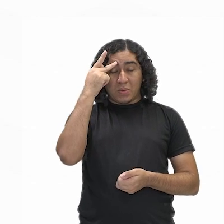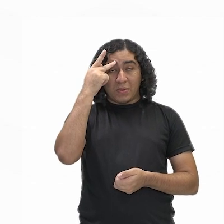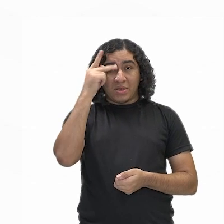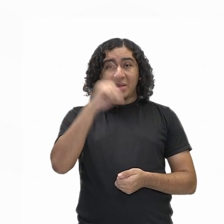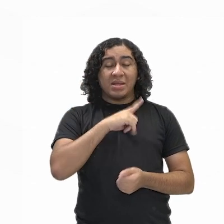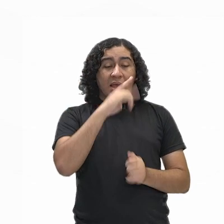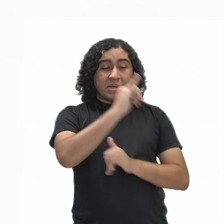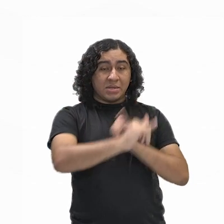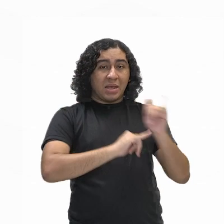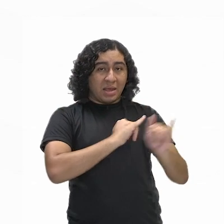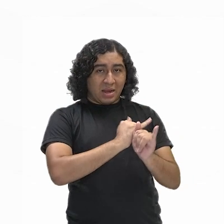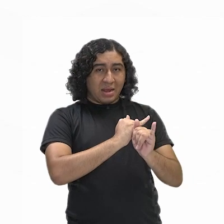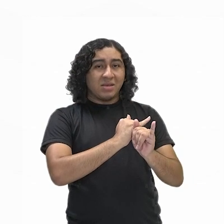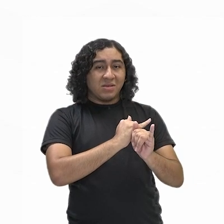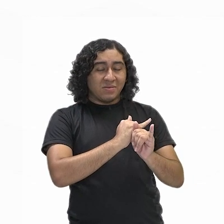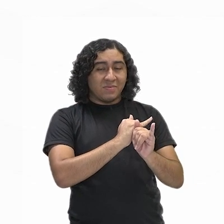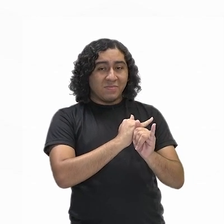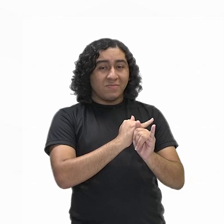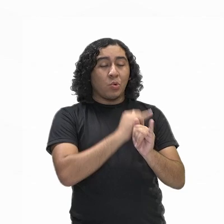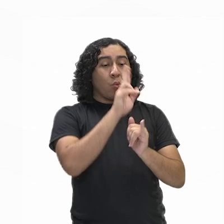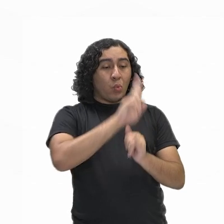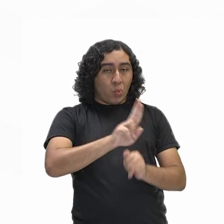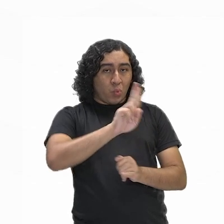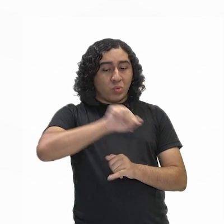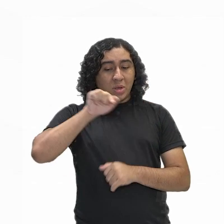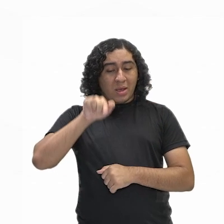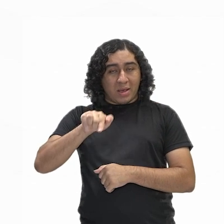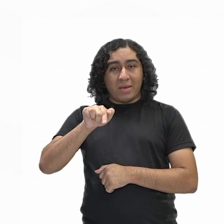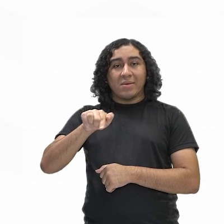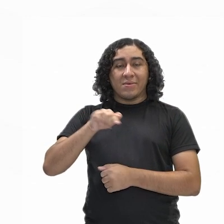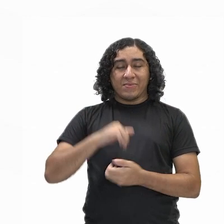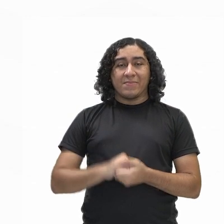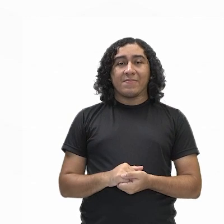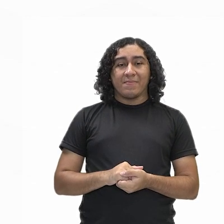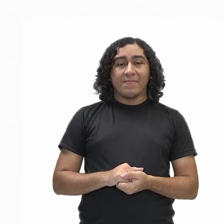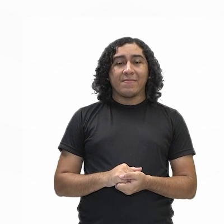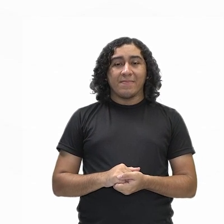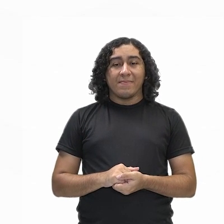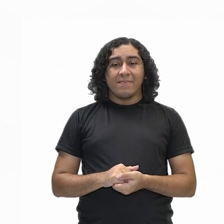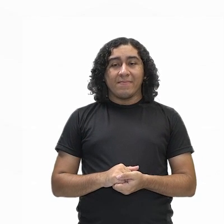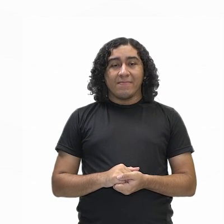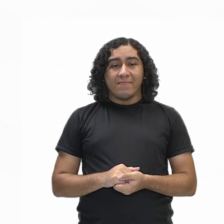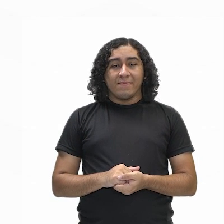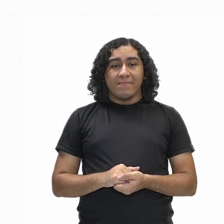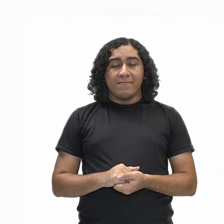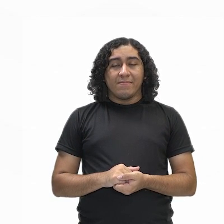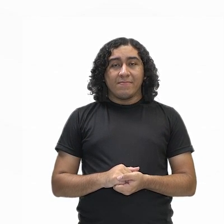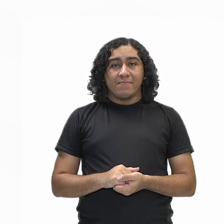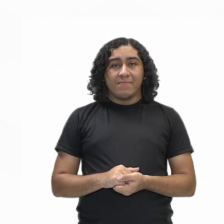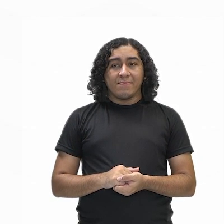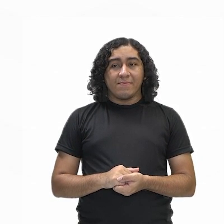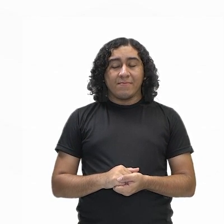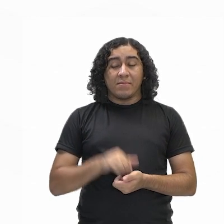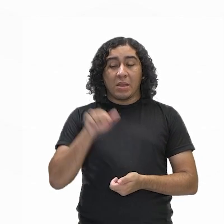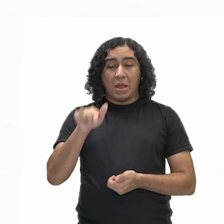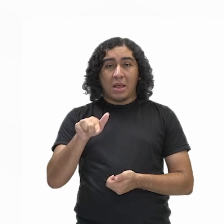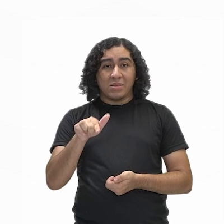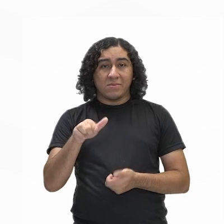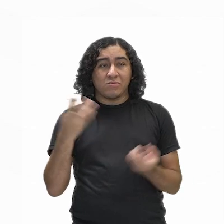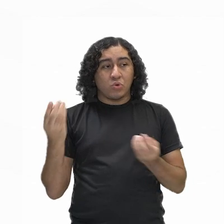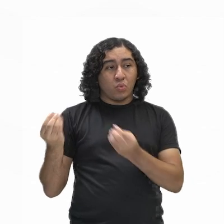das pessoas que estão na internet usam esses ícones. Ele foi inserido aí